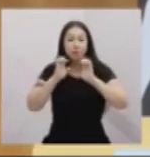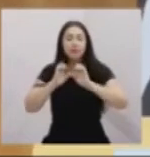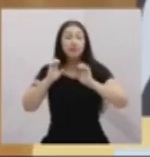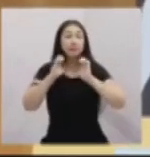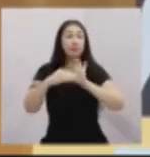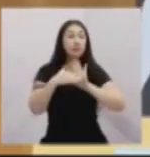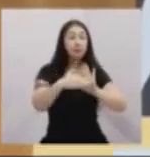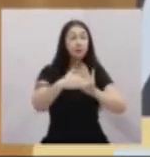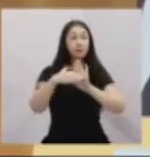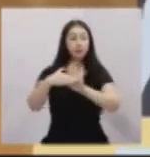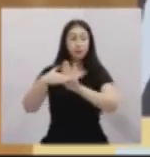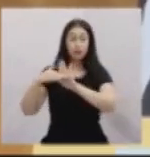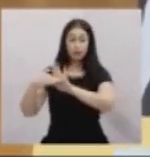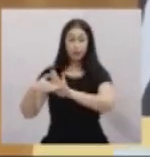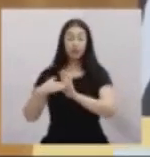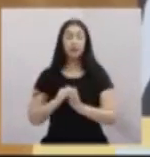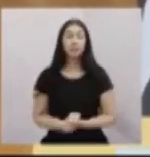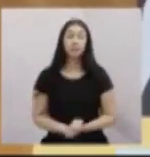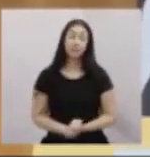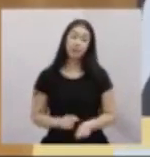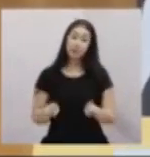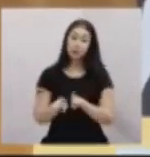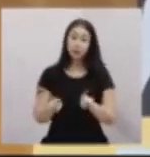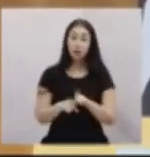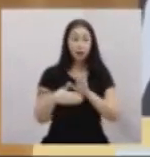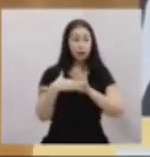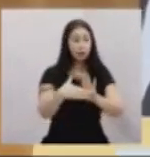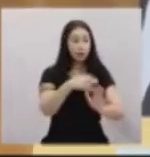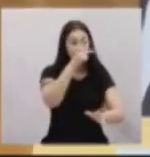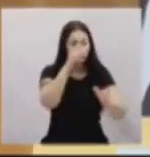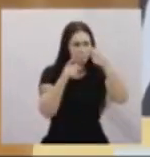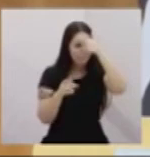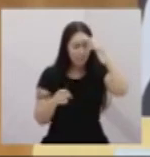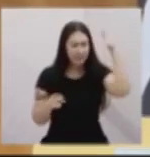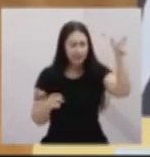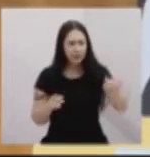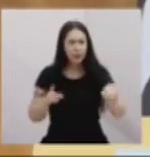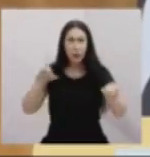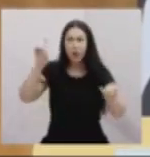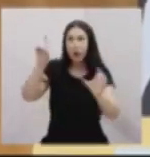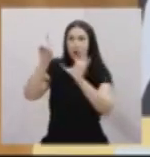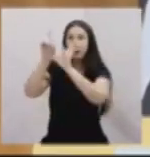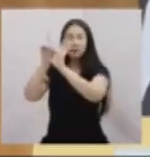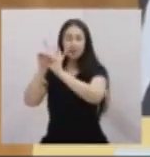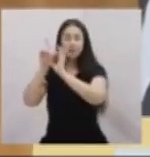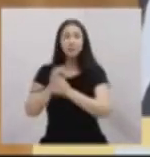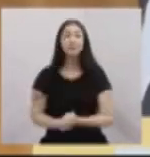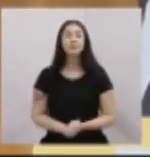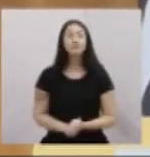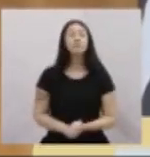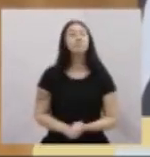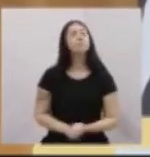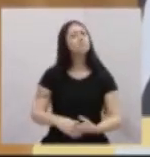de ajudar o próximo e à causa de aproximar as pessoas de Deus. Na pessoa dele, cumprimento a